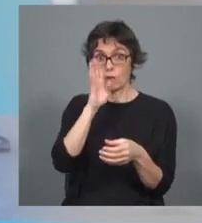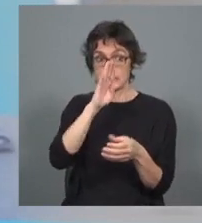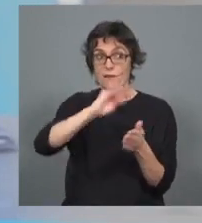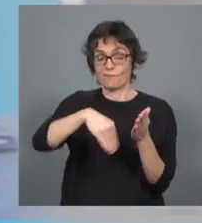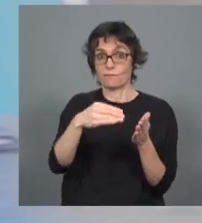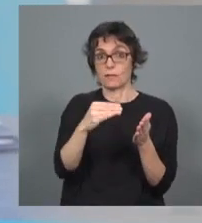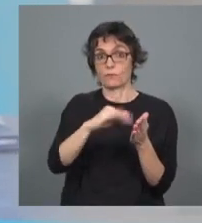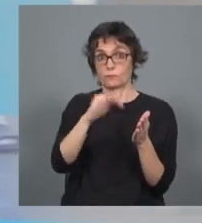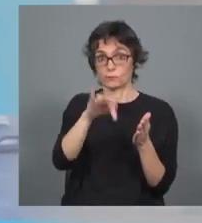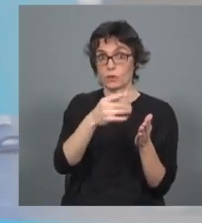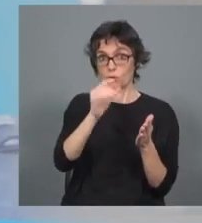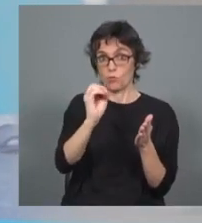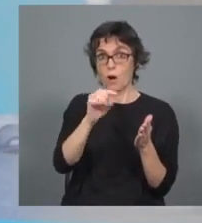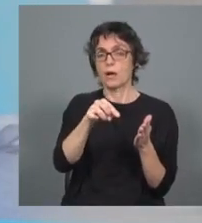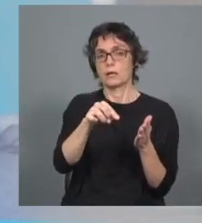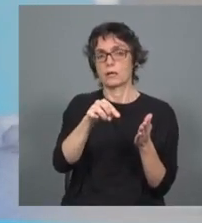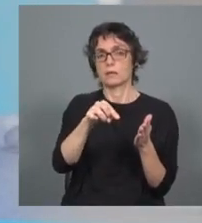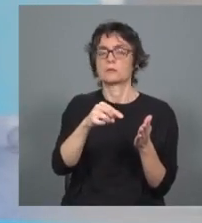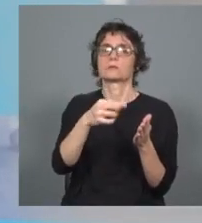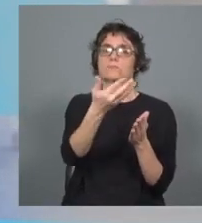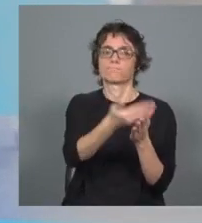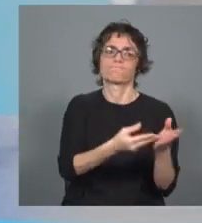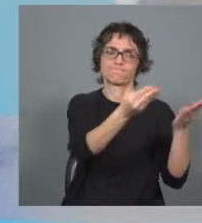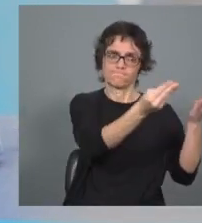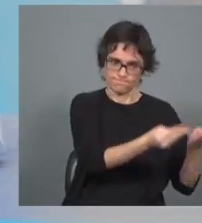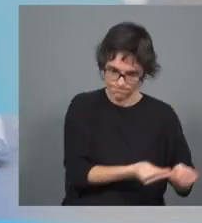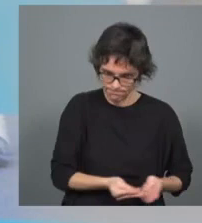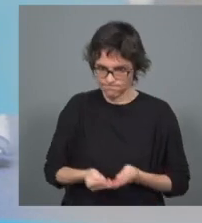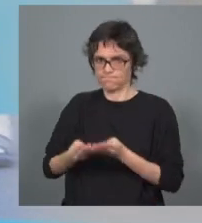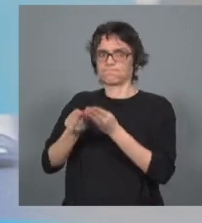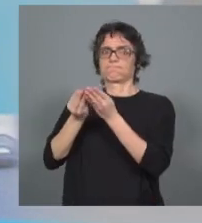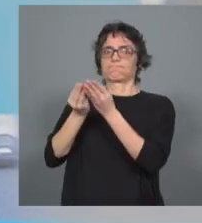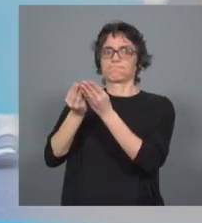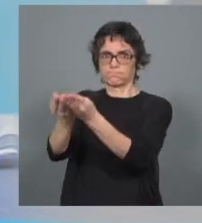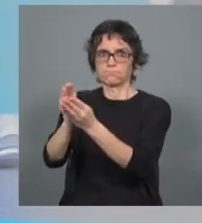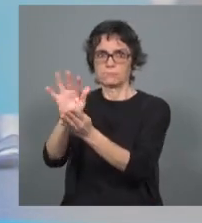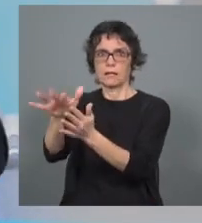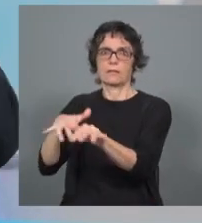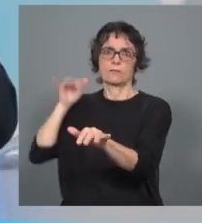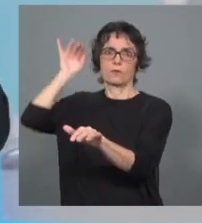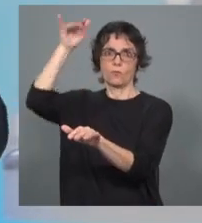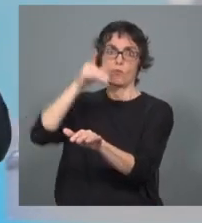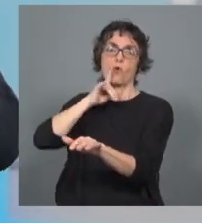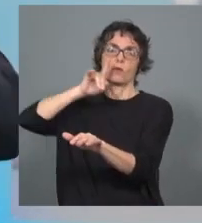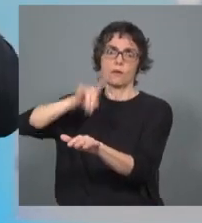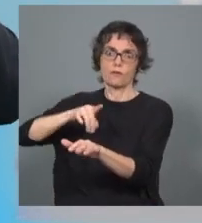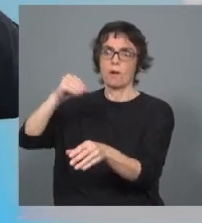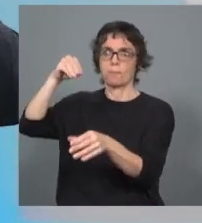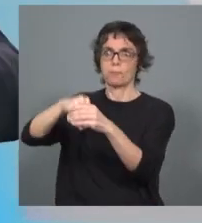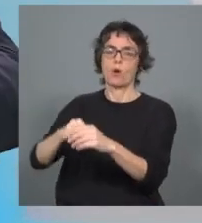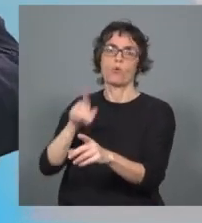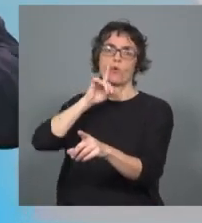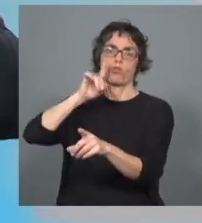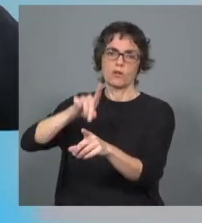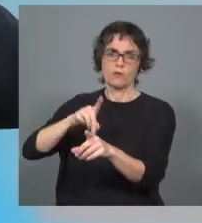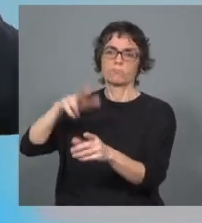inultrapassável, implicaria um regresso do processo legislativo à Assembleia da República para uma nova votação em que teria que ser